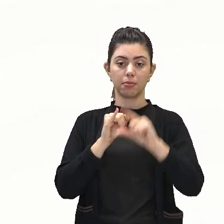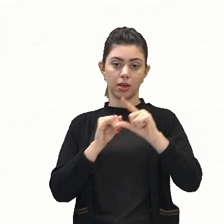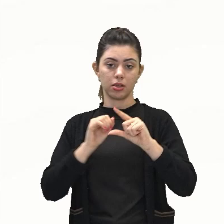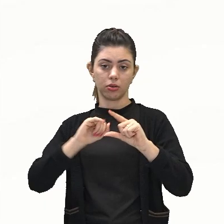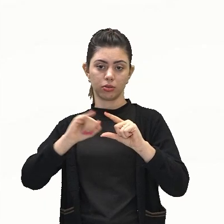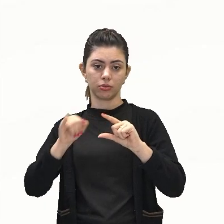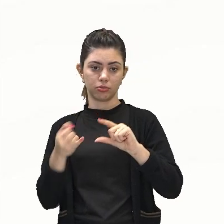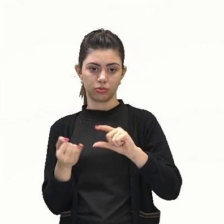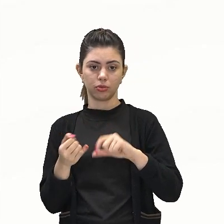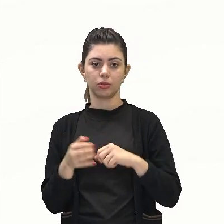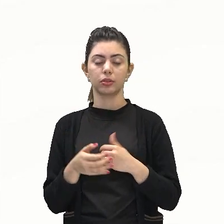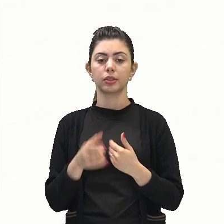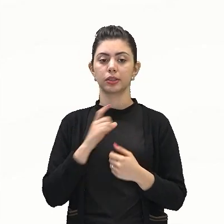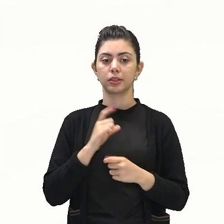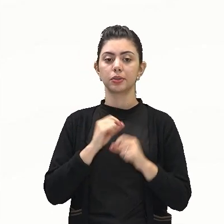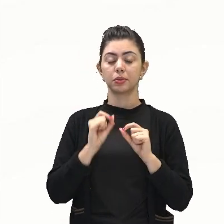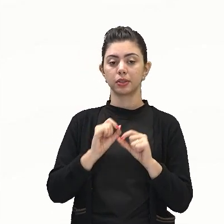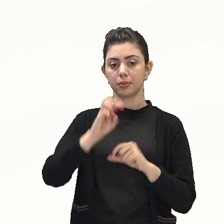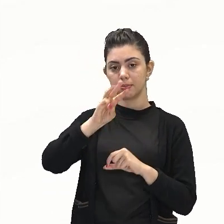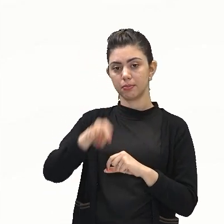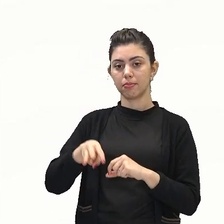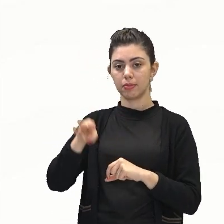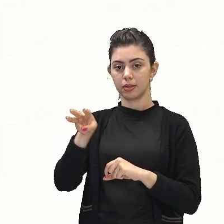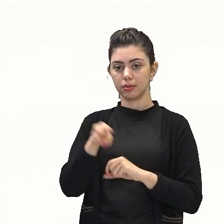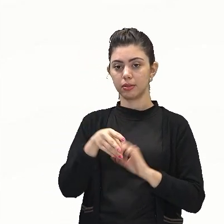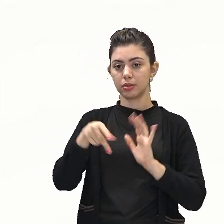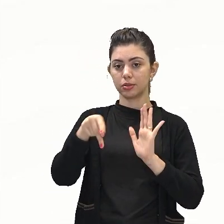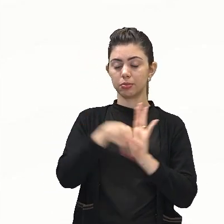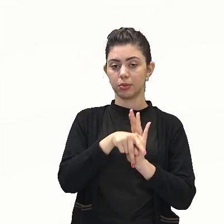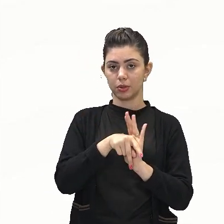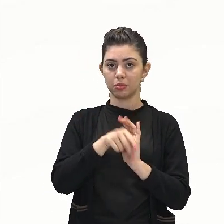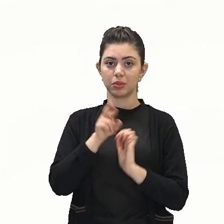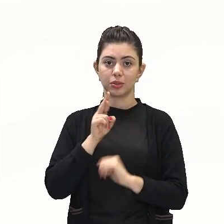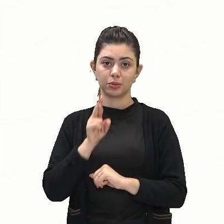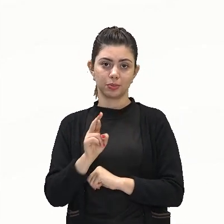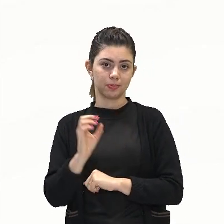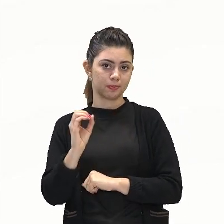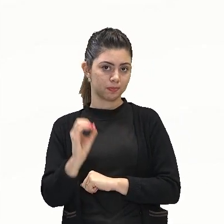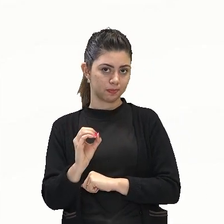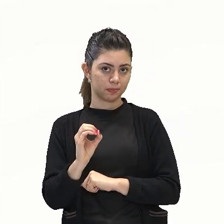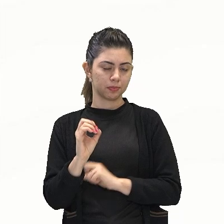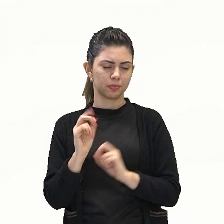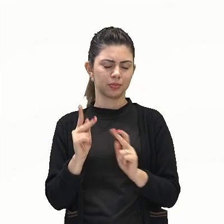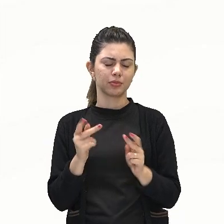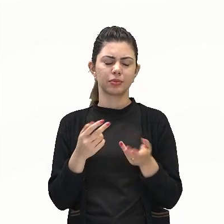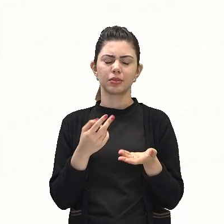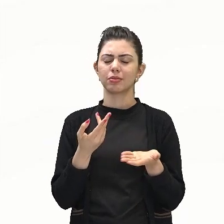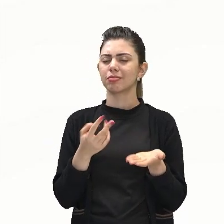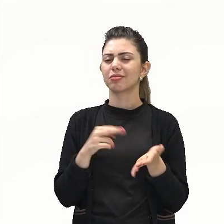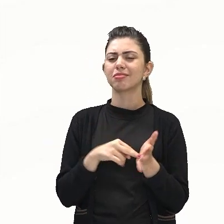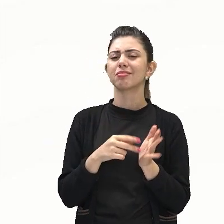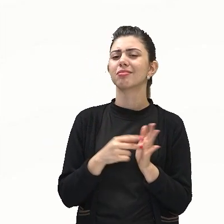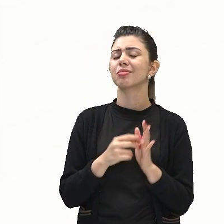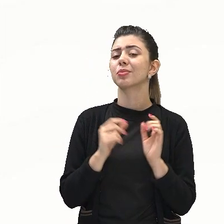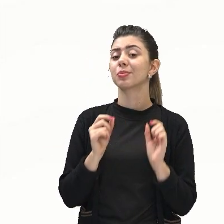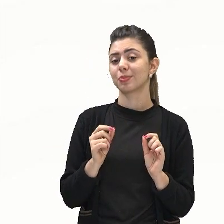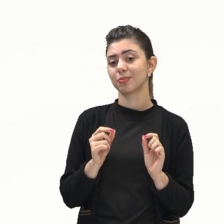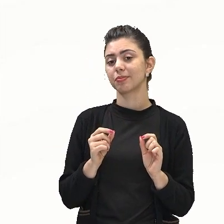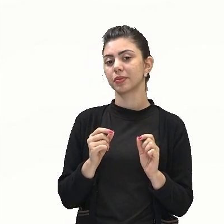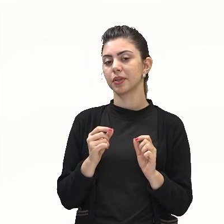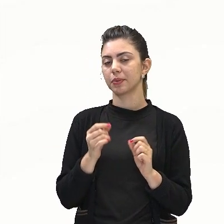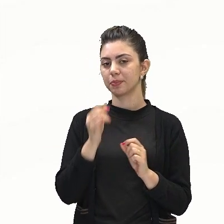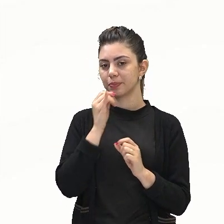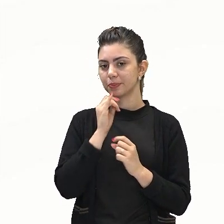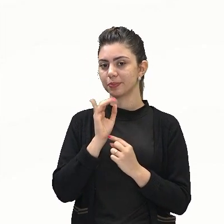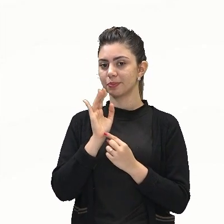Da matriz dos coeficientes desses sistemas, são nulos, ok? Como assim, professor? São nulos, exatamente isso aqui,